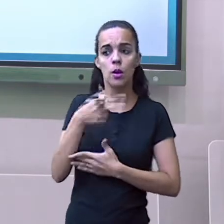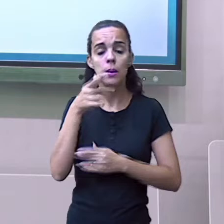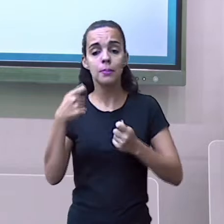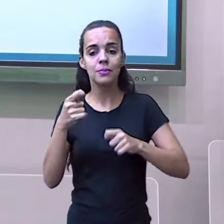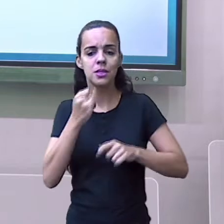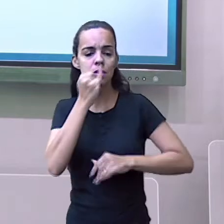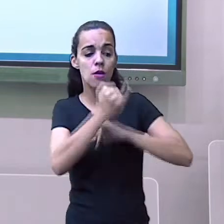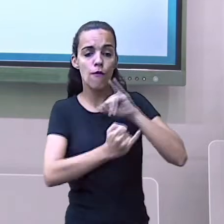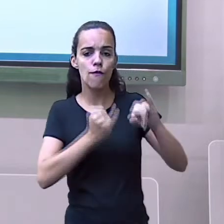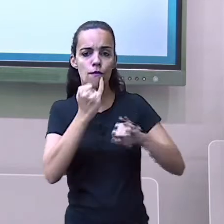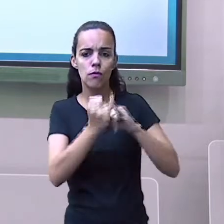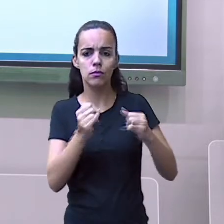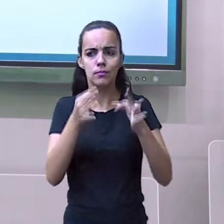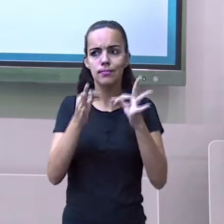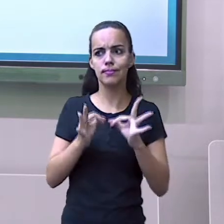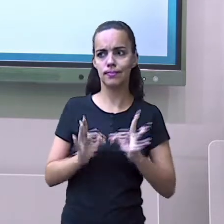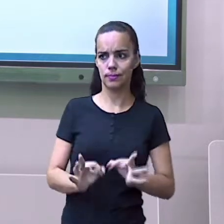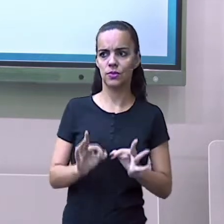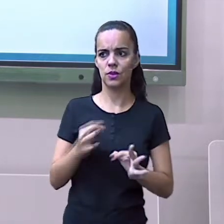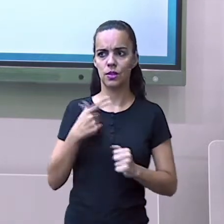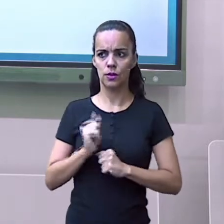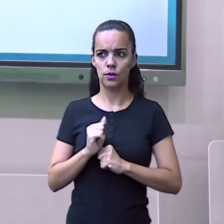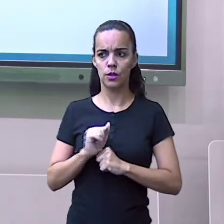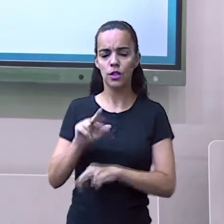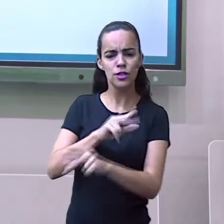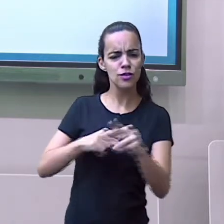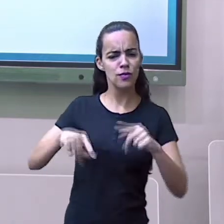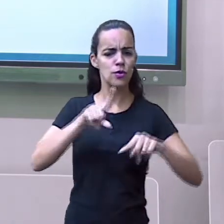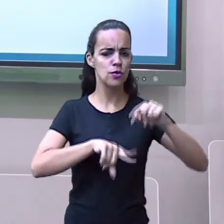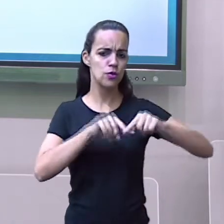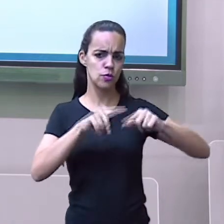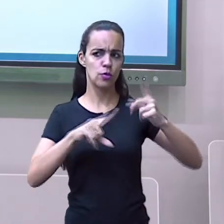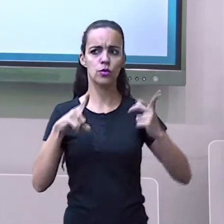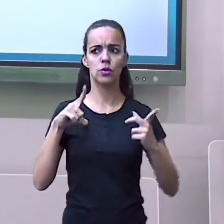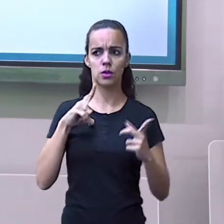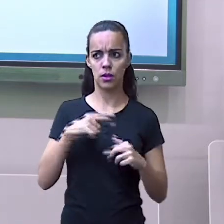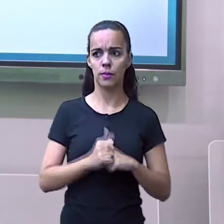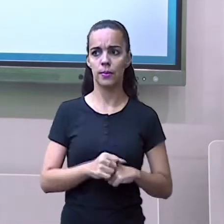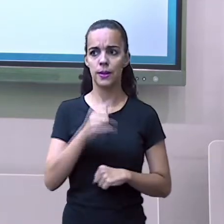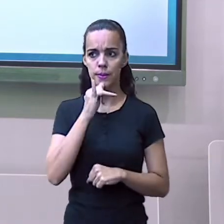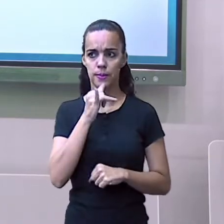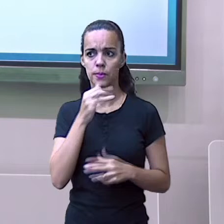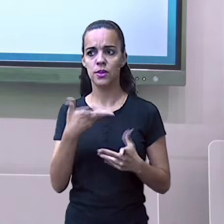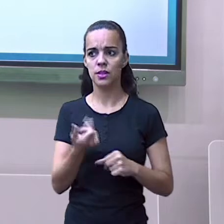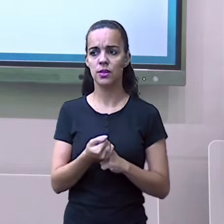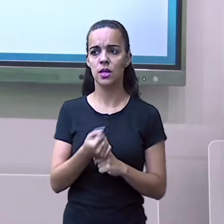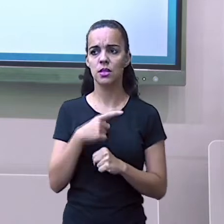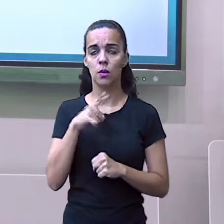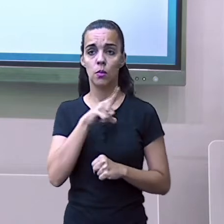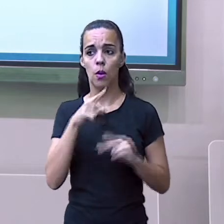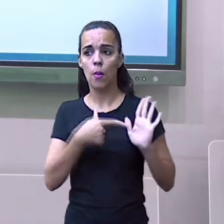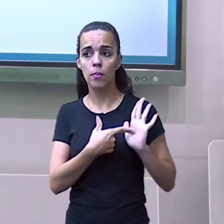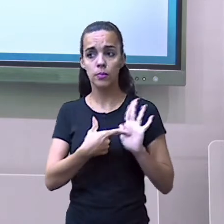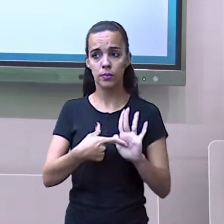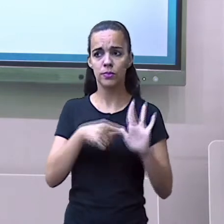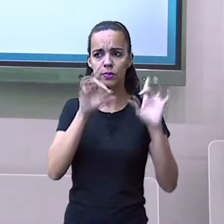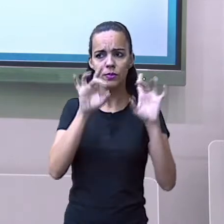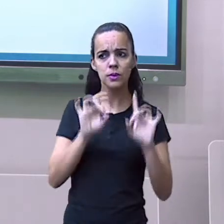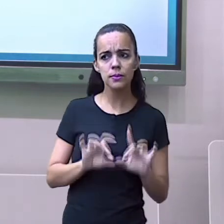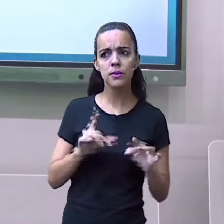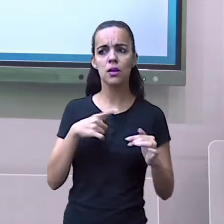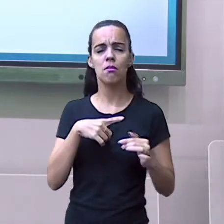informação adequada sobre diferentes produtos e serviços, como a especificação correta